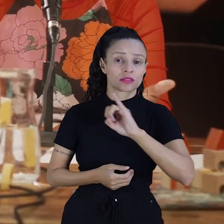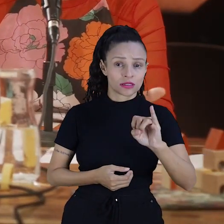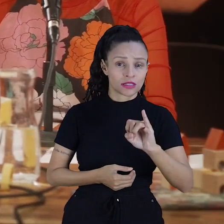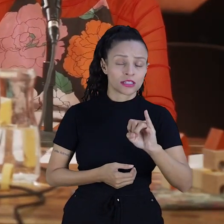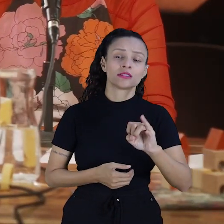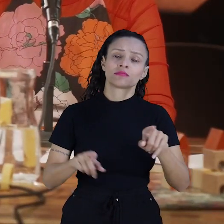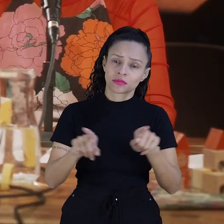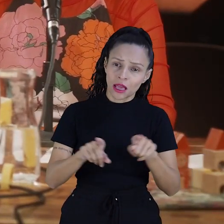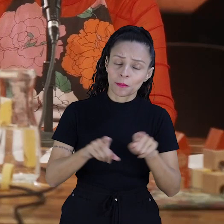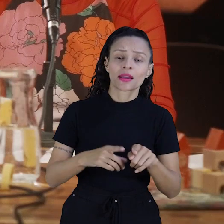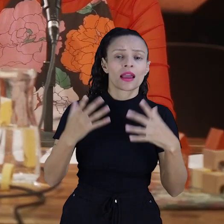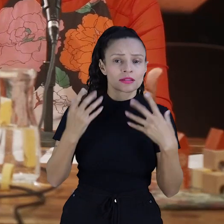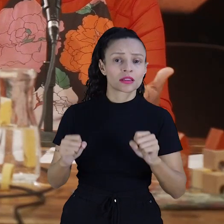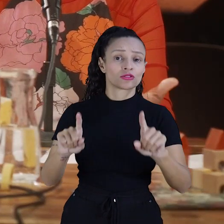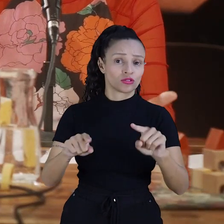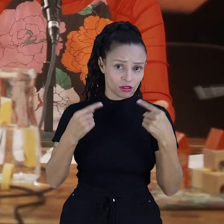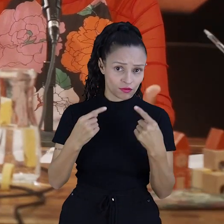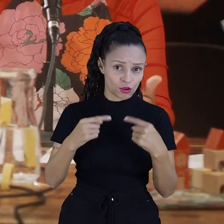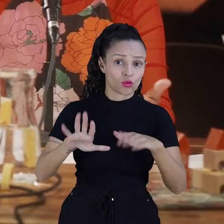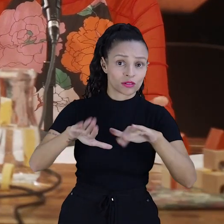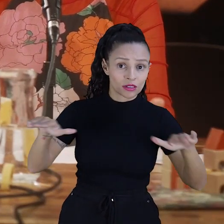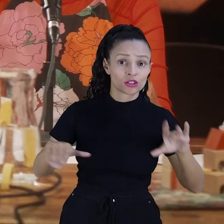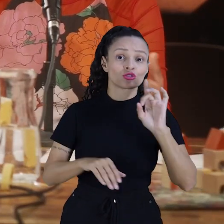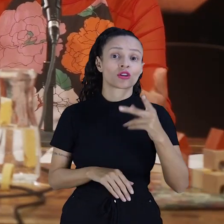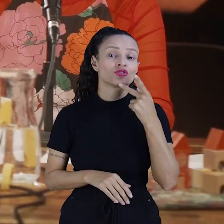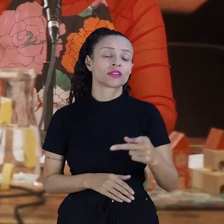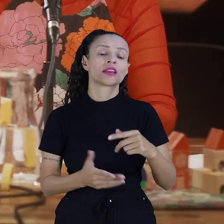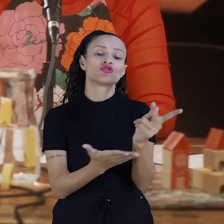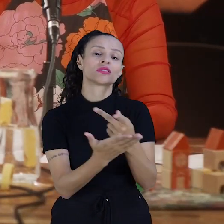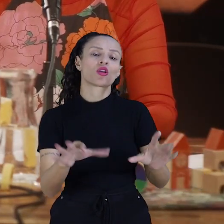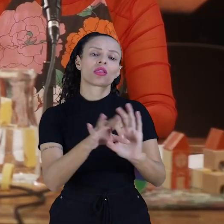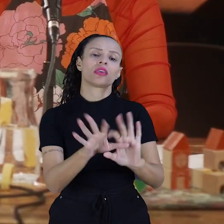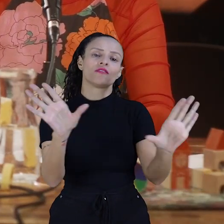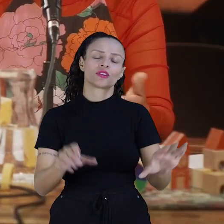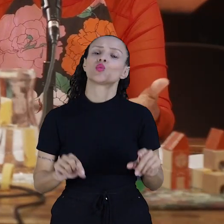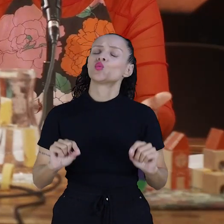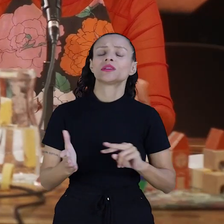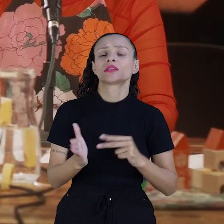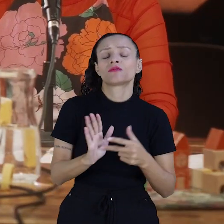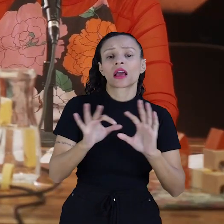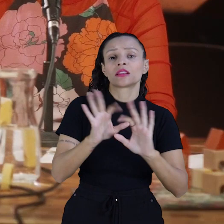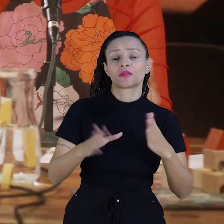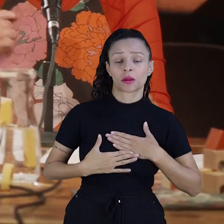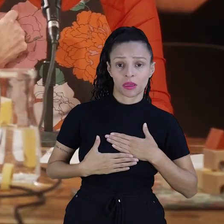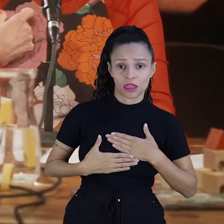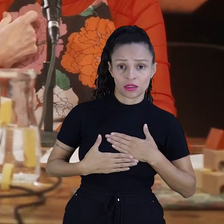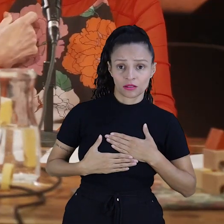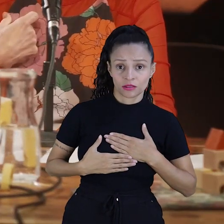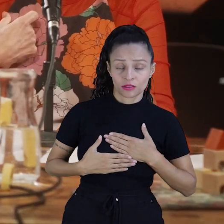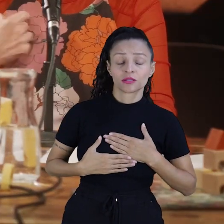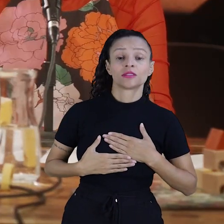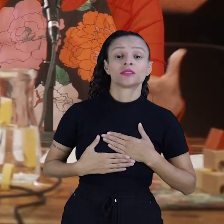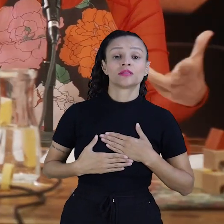gente também se arrisca com as crianças. Se eu só dizer desenho livre, o que é livre para mim? Eu tô